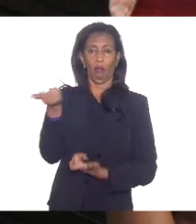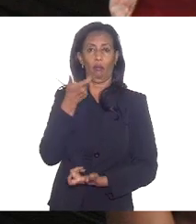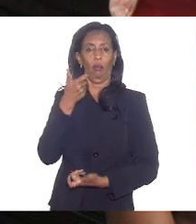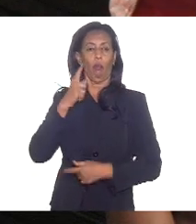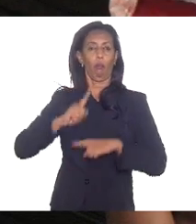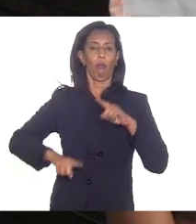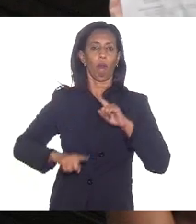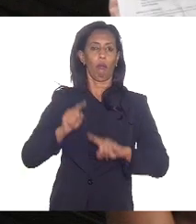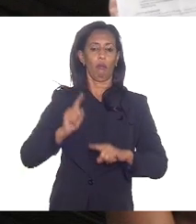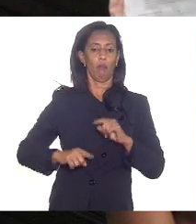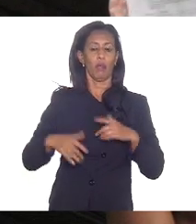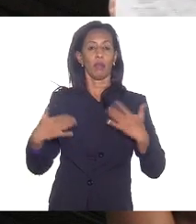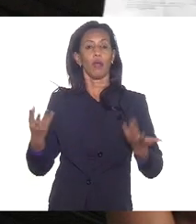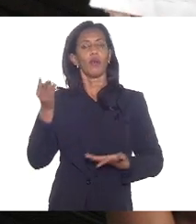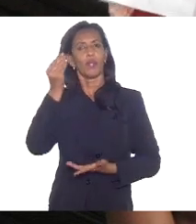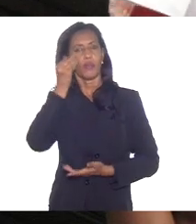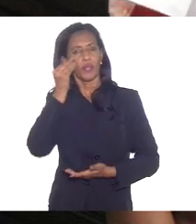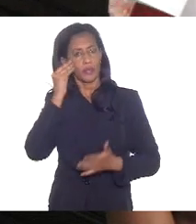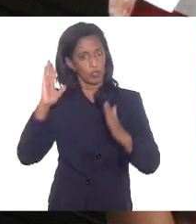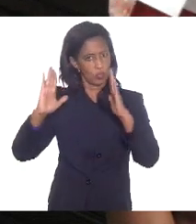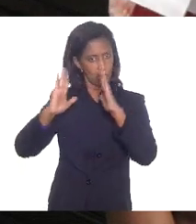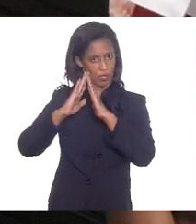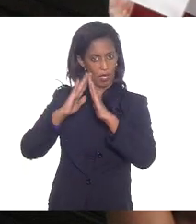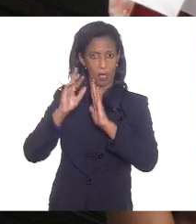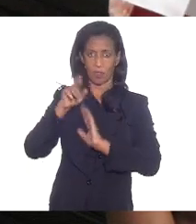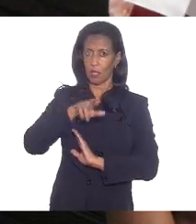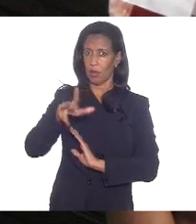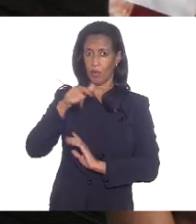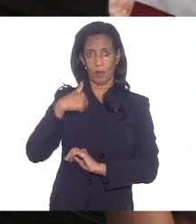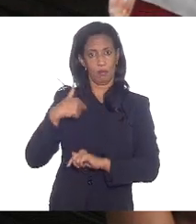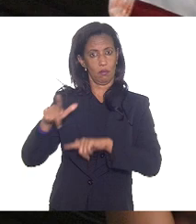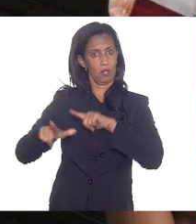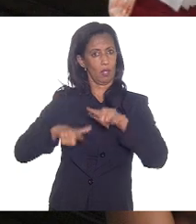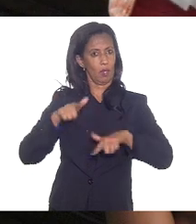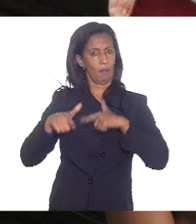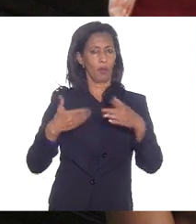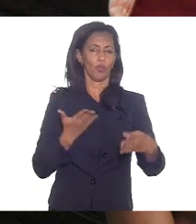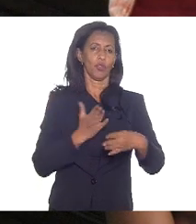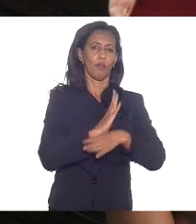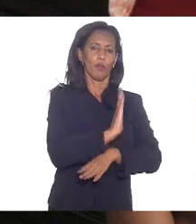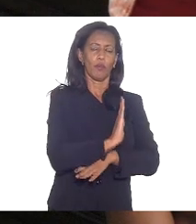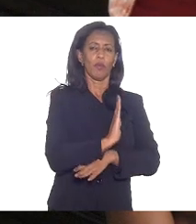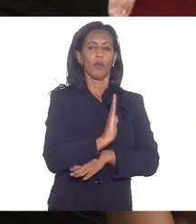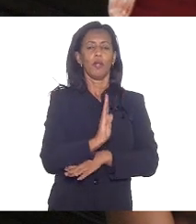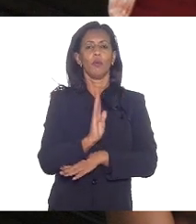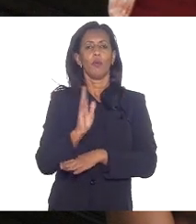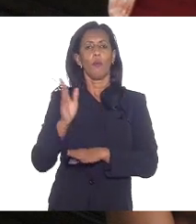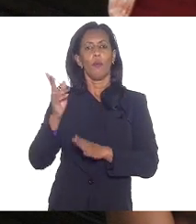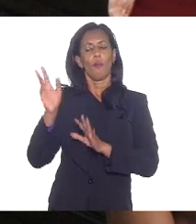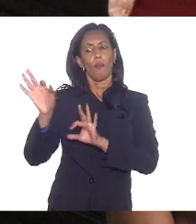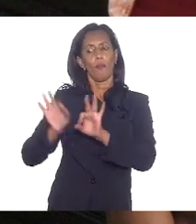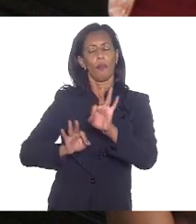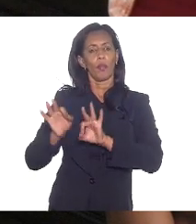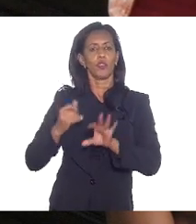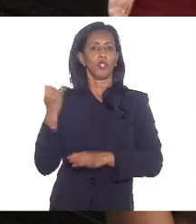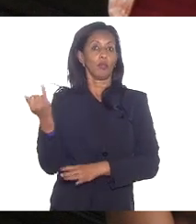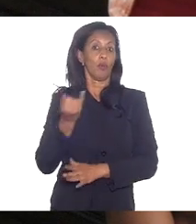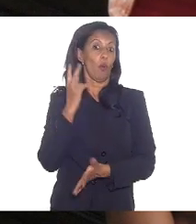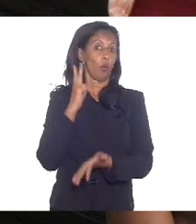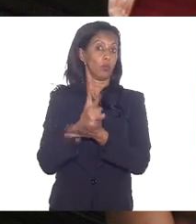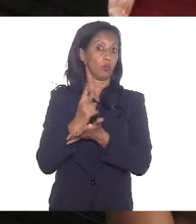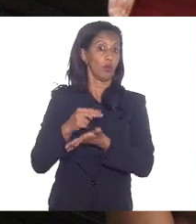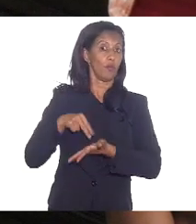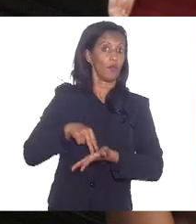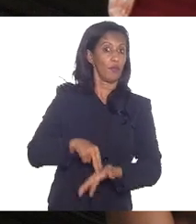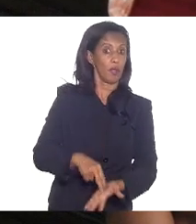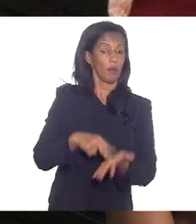palavrão. Então, quem nos assiste de casa sabe que não é isso que a gente trabalha. Hoje aprovamos projetos importantes nessa lei, seguimos firmes na